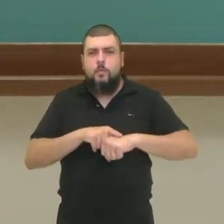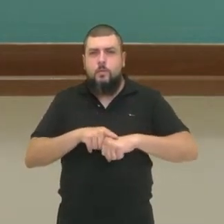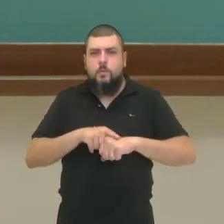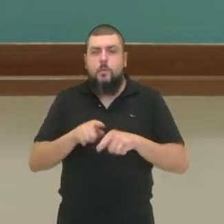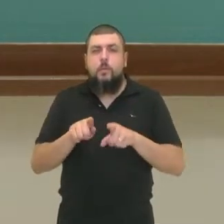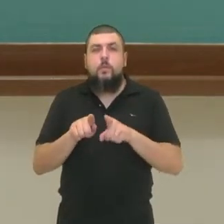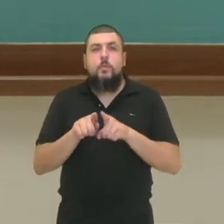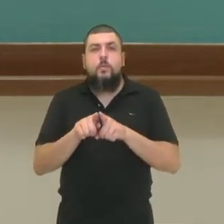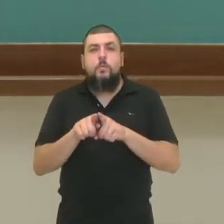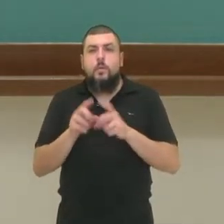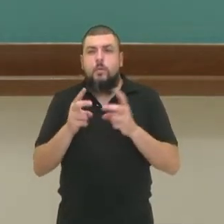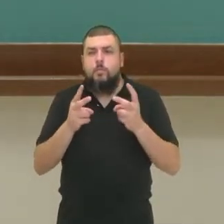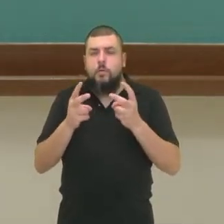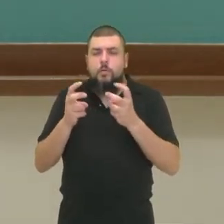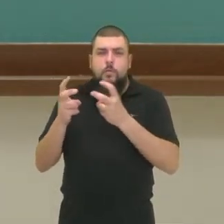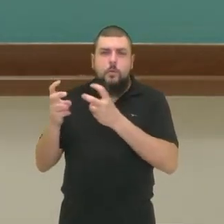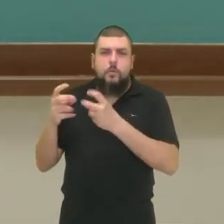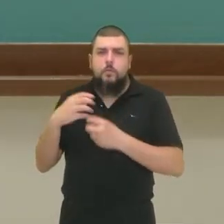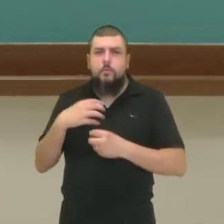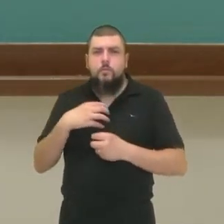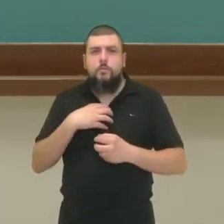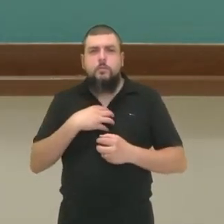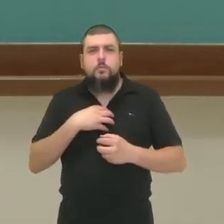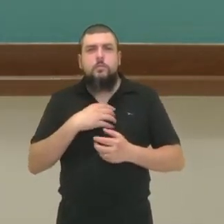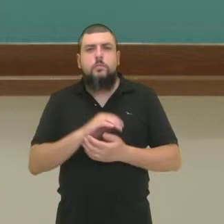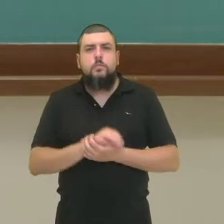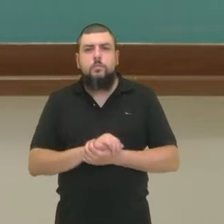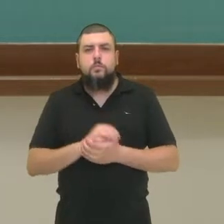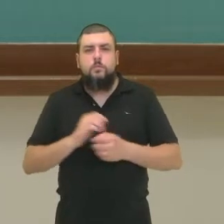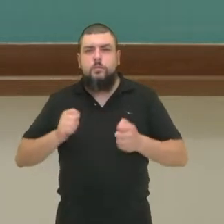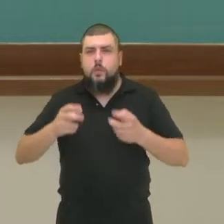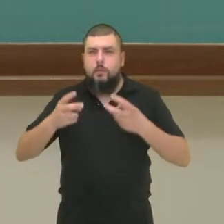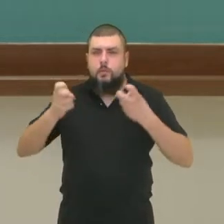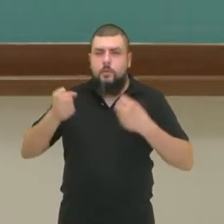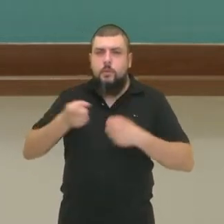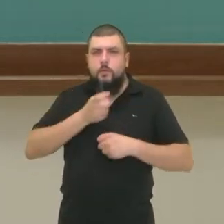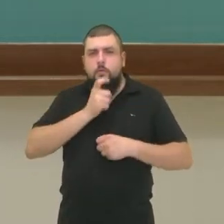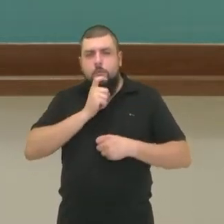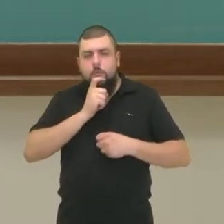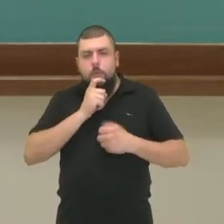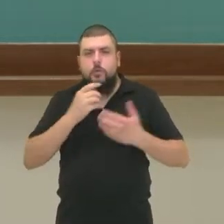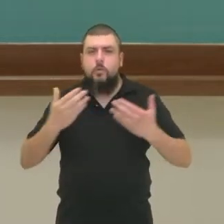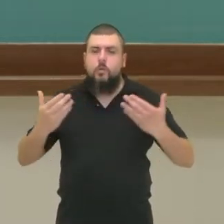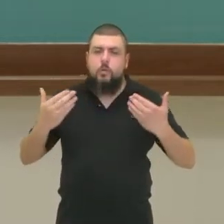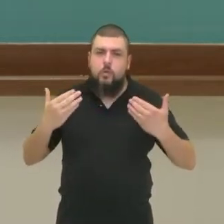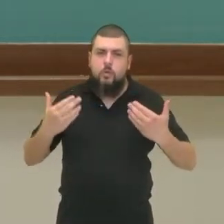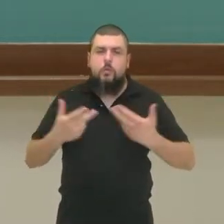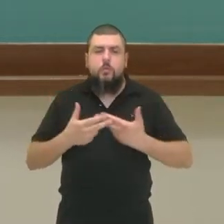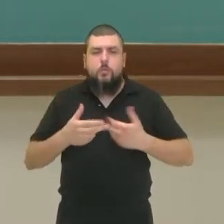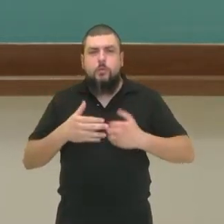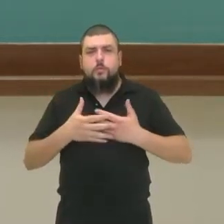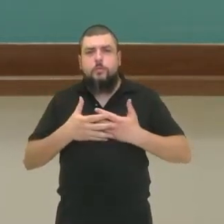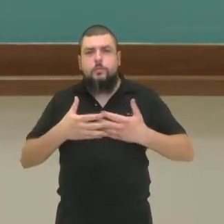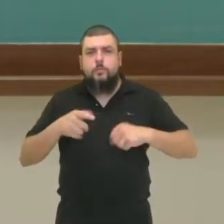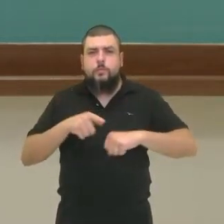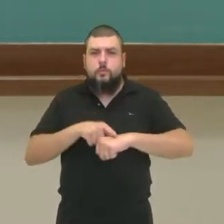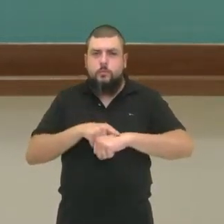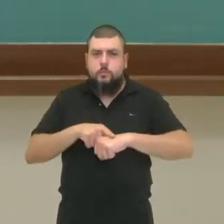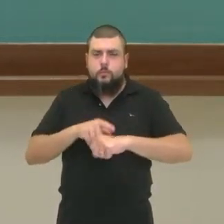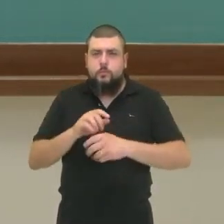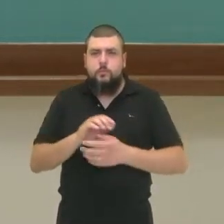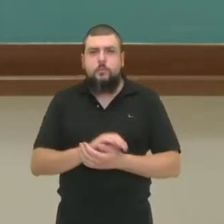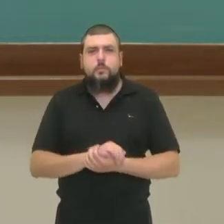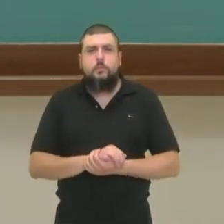responsável pela percepção das sensações. O que a gente consegue perceber frio ou calor através do tecido epitelial. A